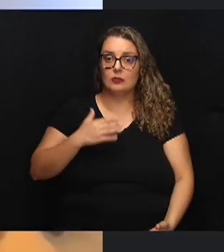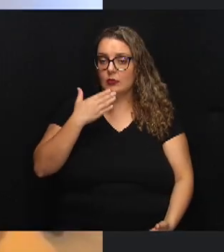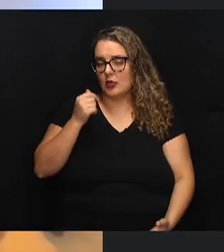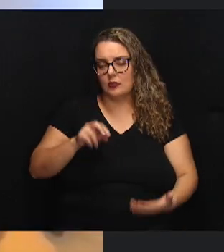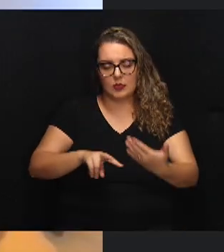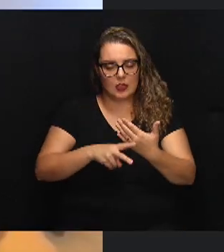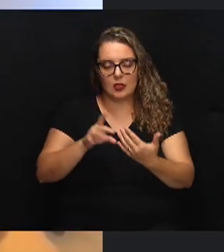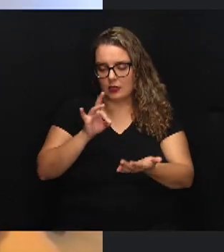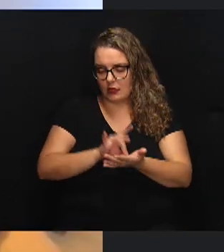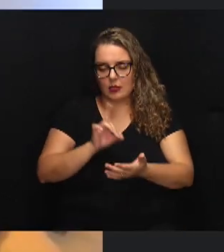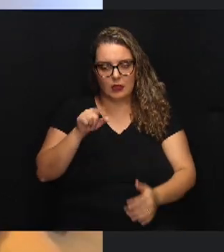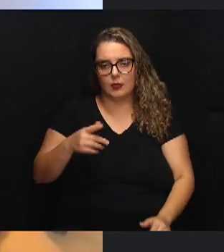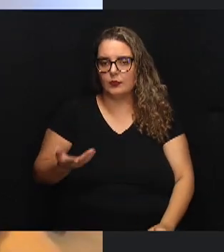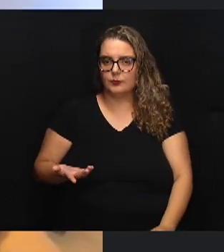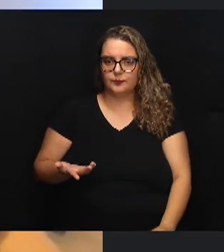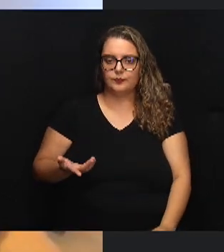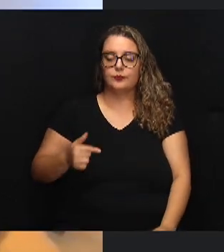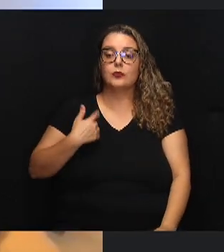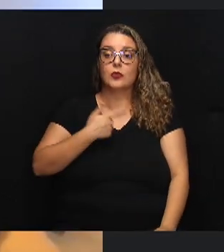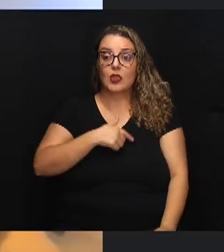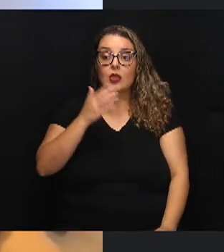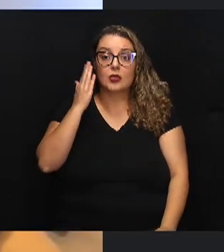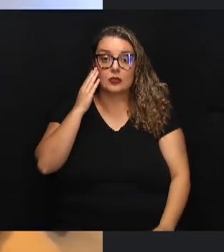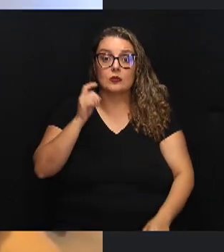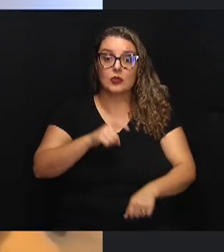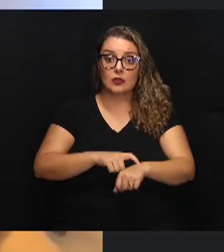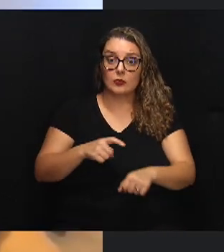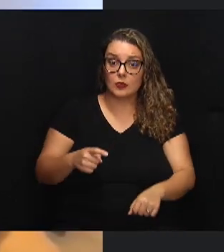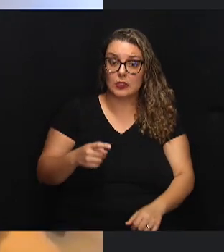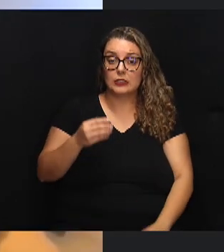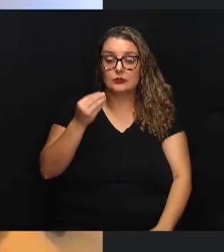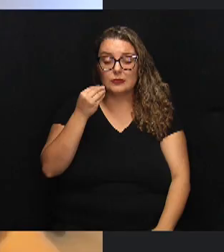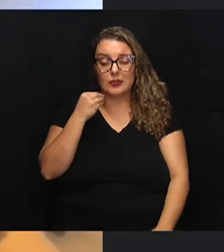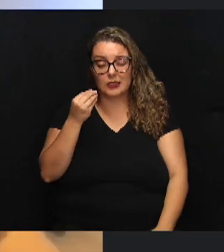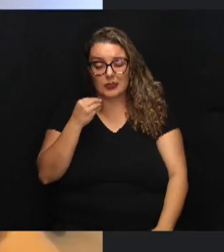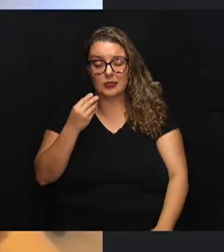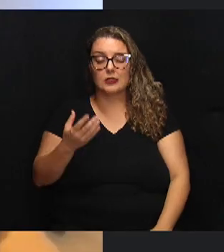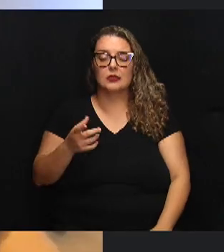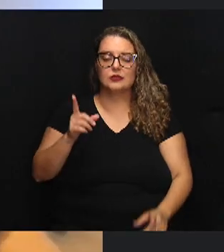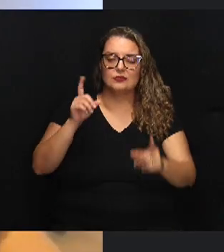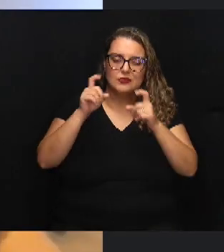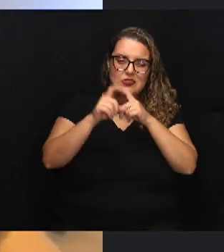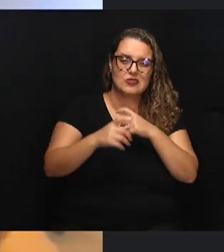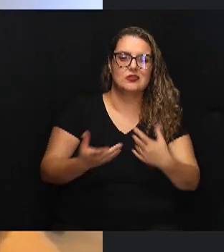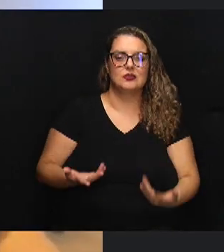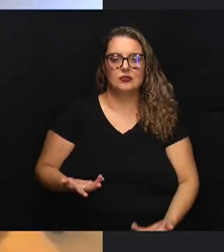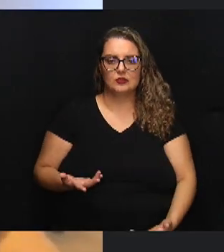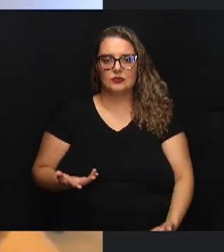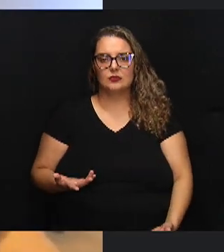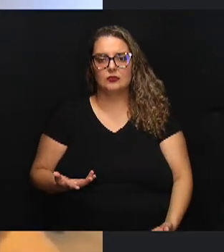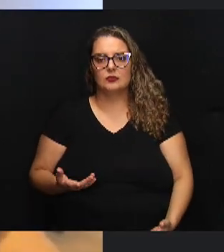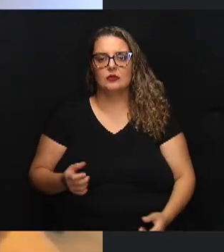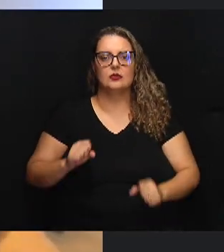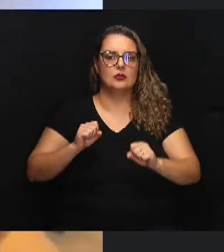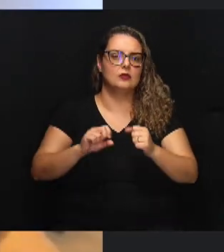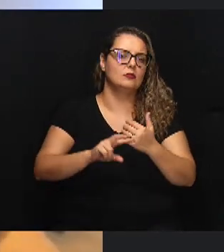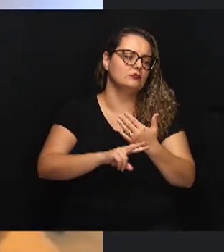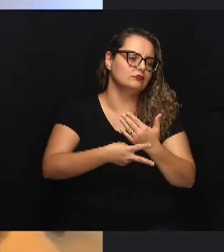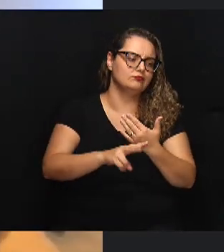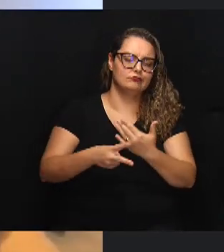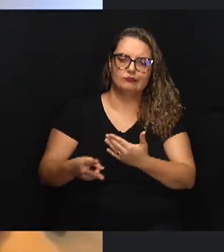uma realidade. A gente sabe que é um momento de fragilidade, que é um momento delicado, isso pode desencadear